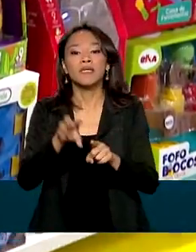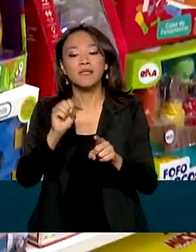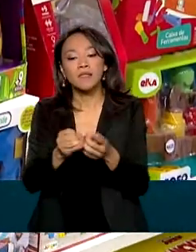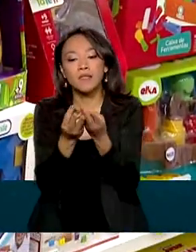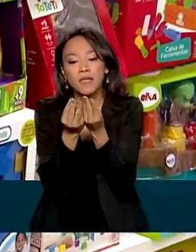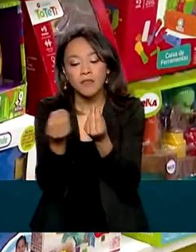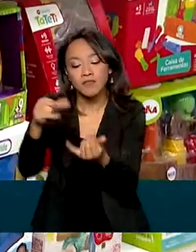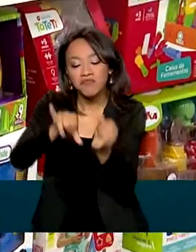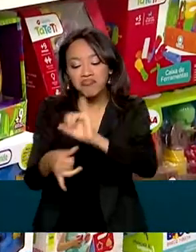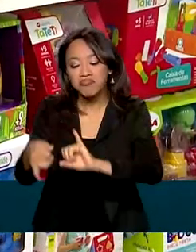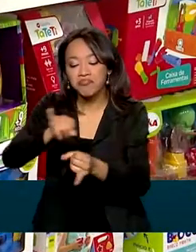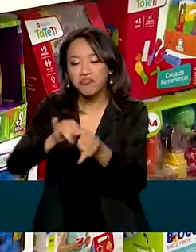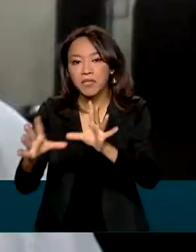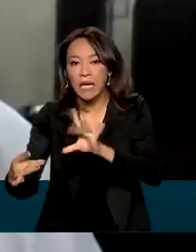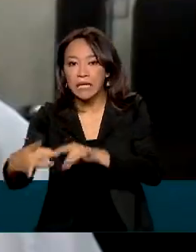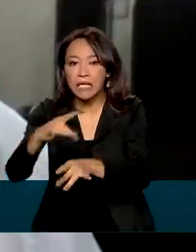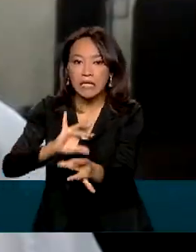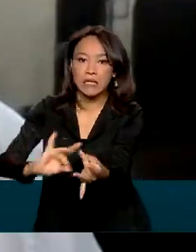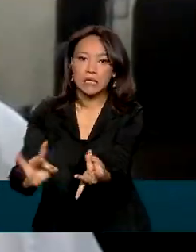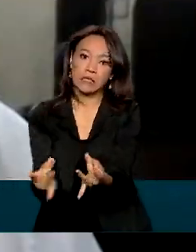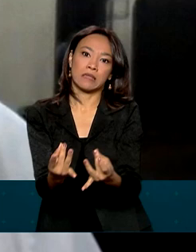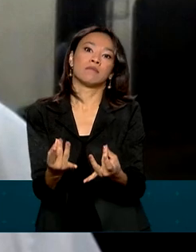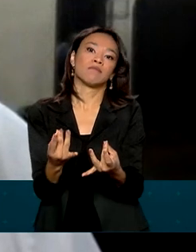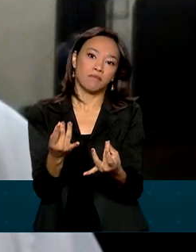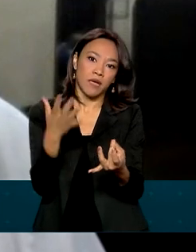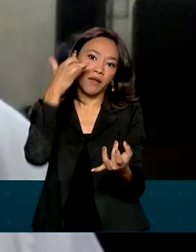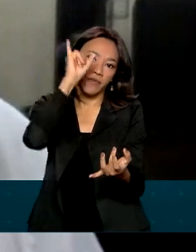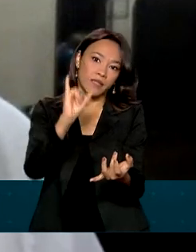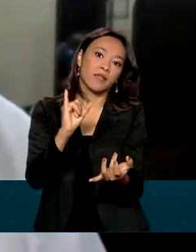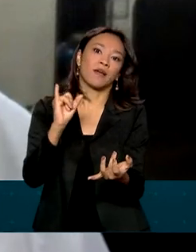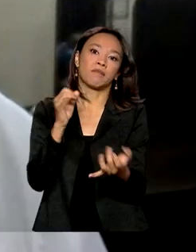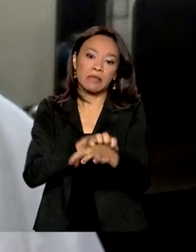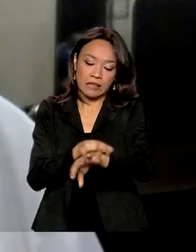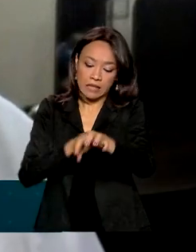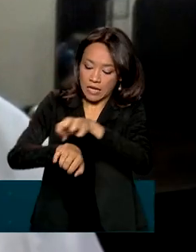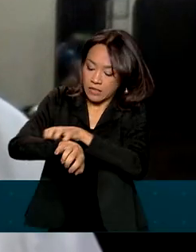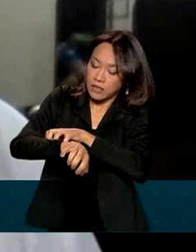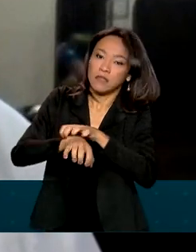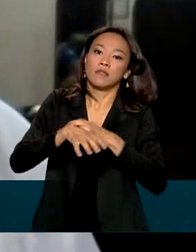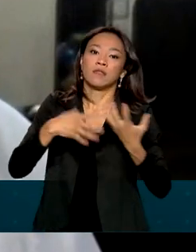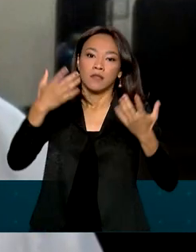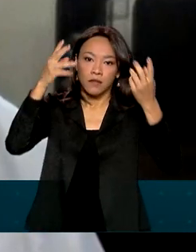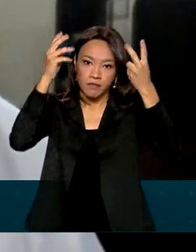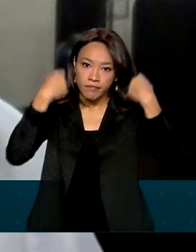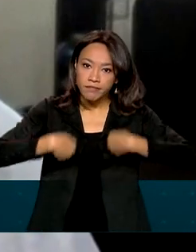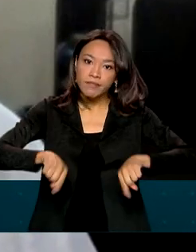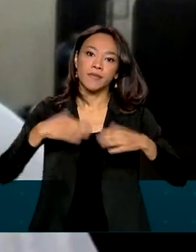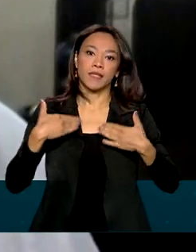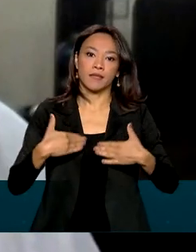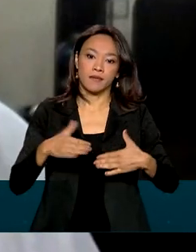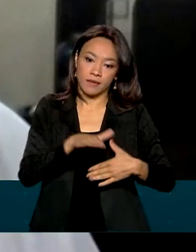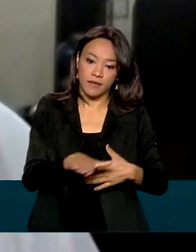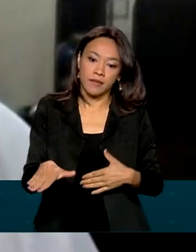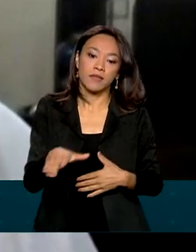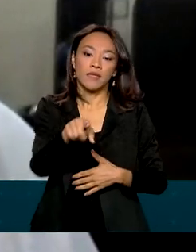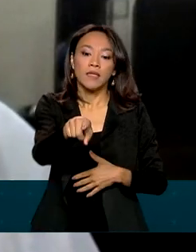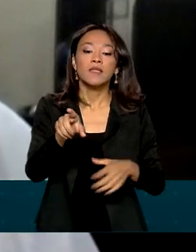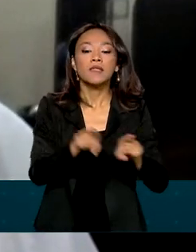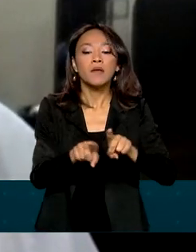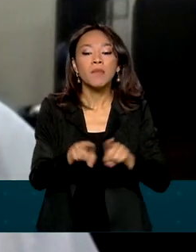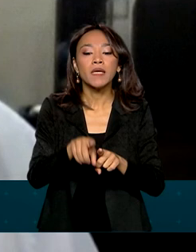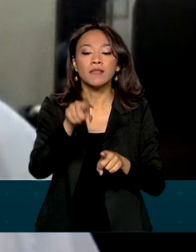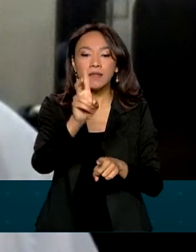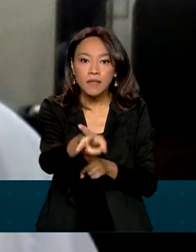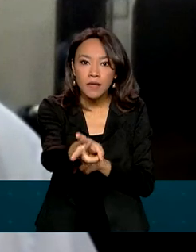tóxicas a gente sempre oferece brinquedo testado principalmente no ambiente de metais pesados no